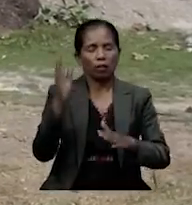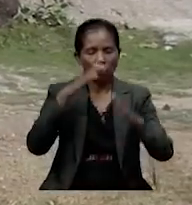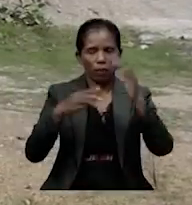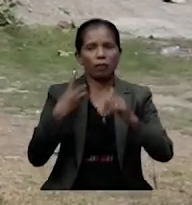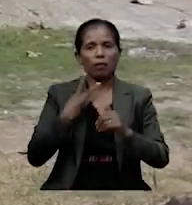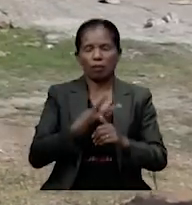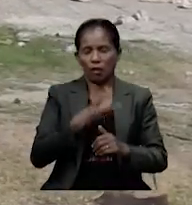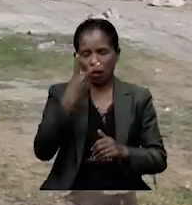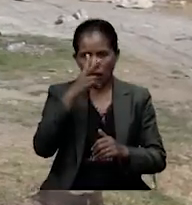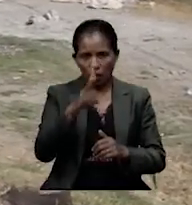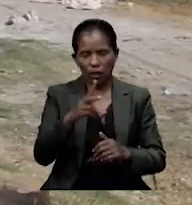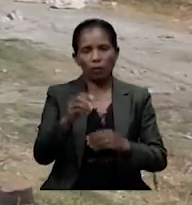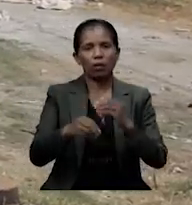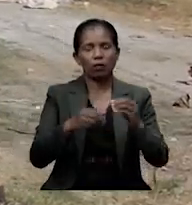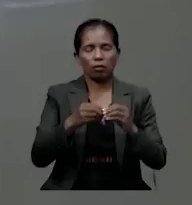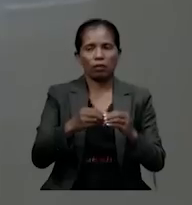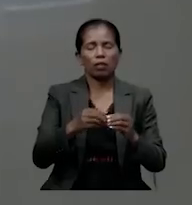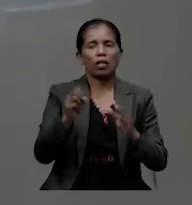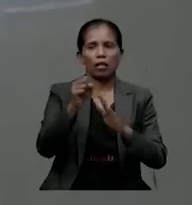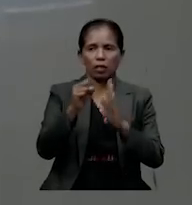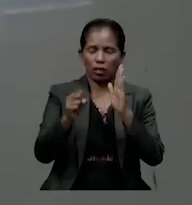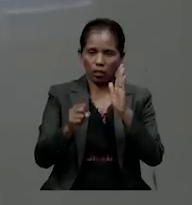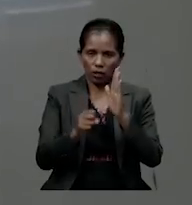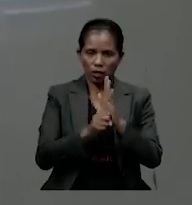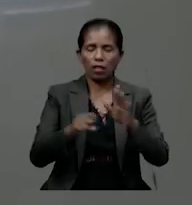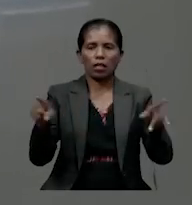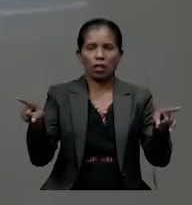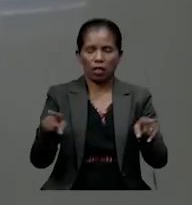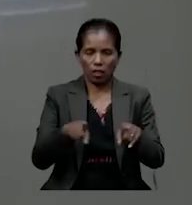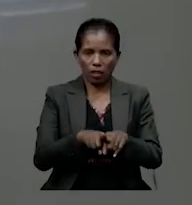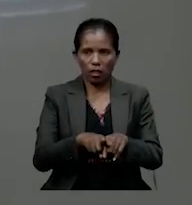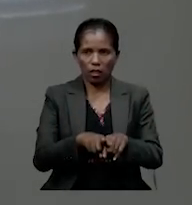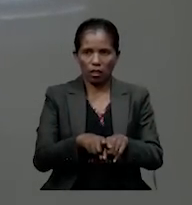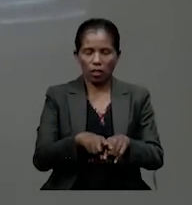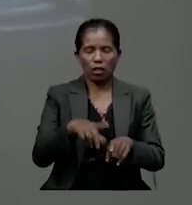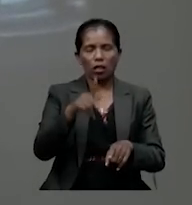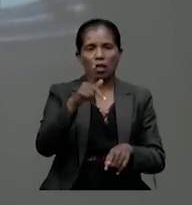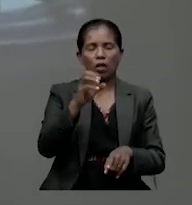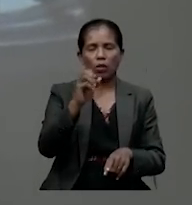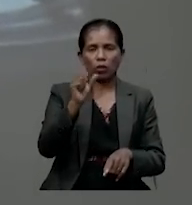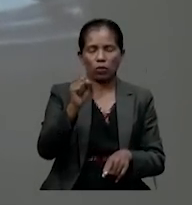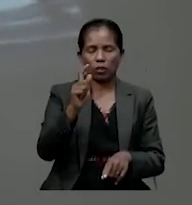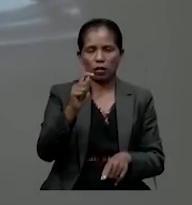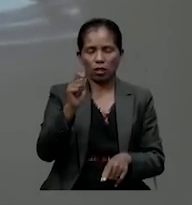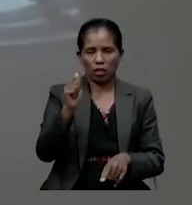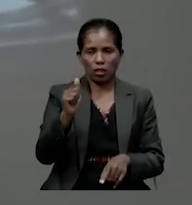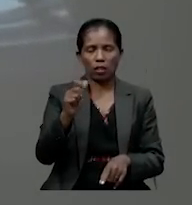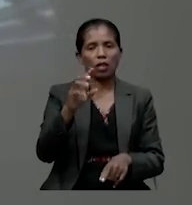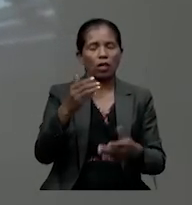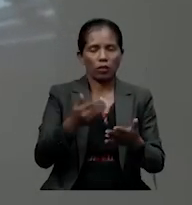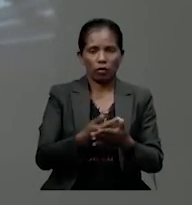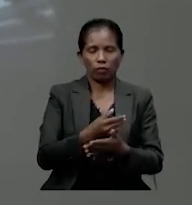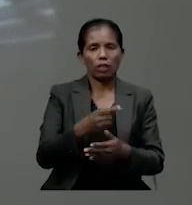companhia, catacrai neni estatuto hanesan ho Costa Nova. Ora, Costa Nova